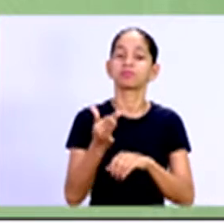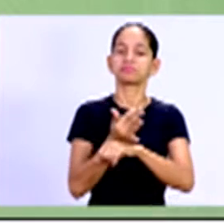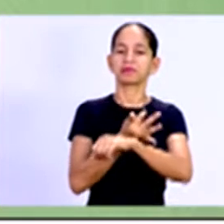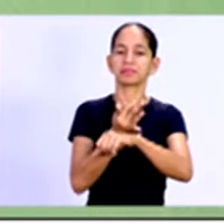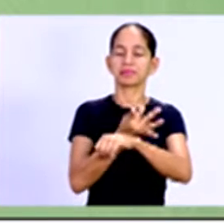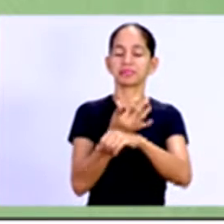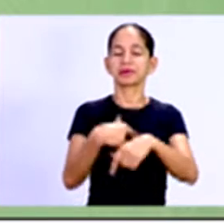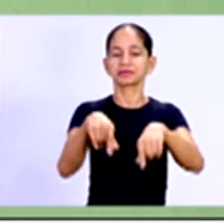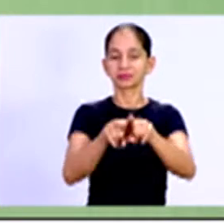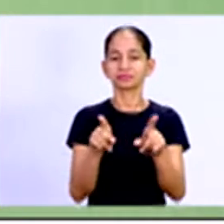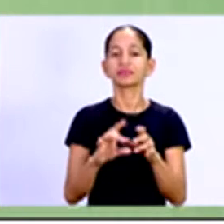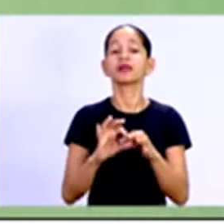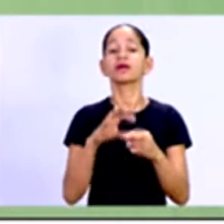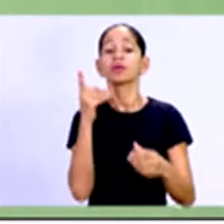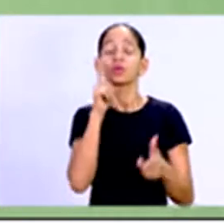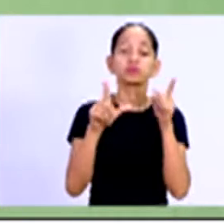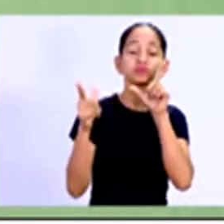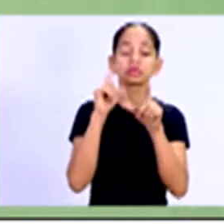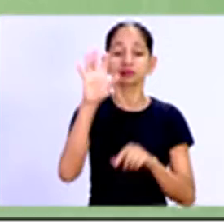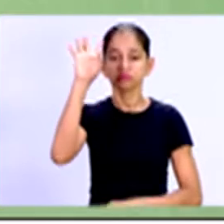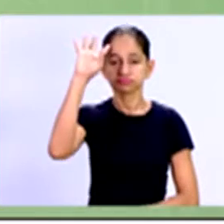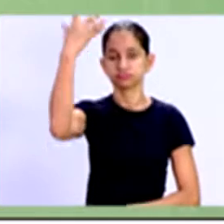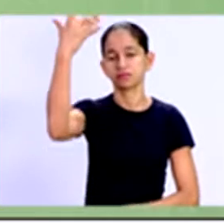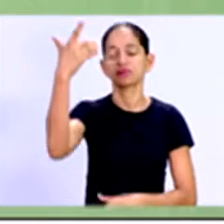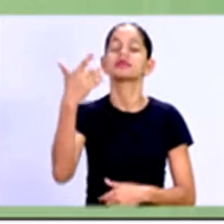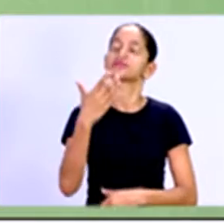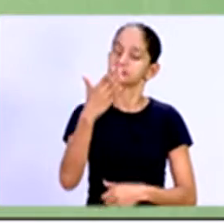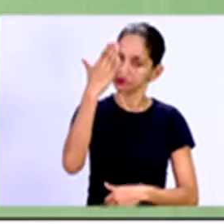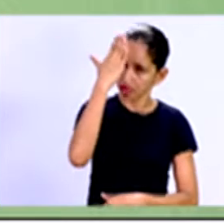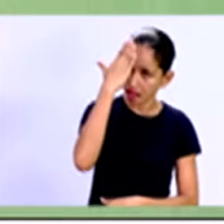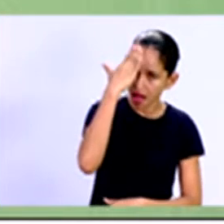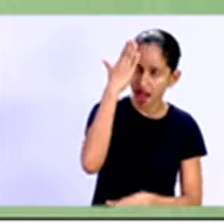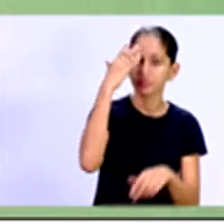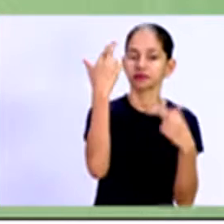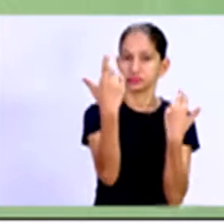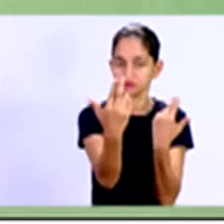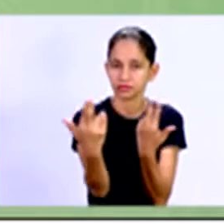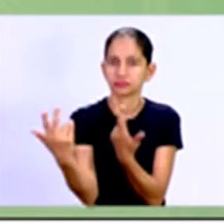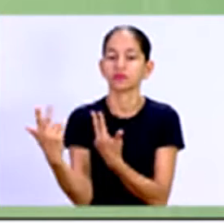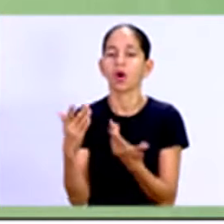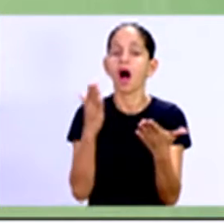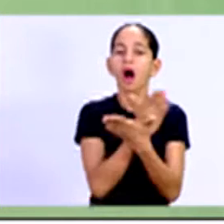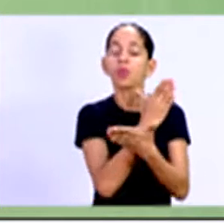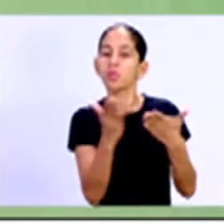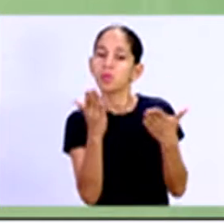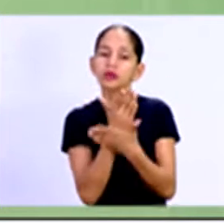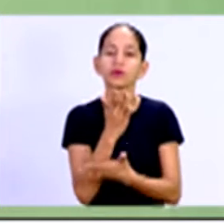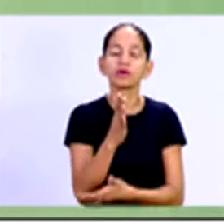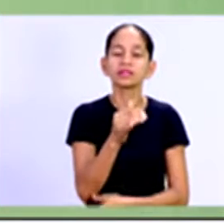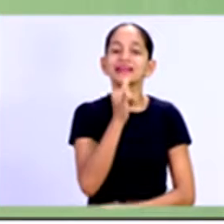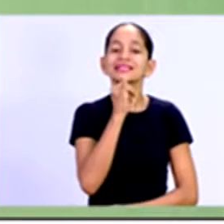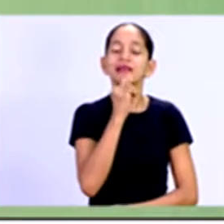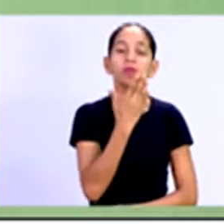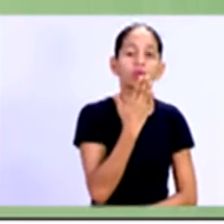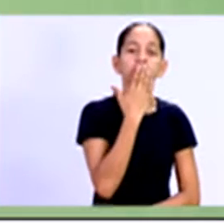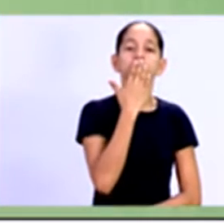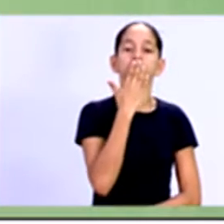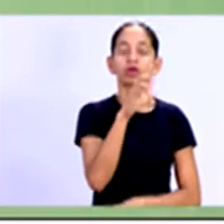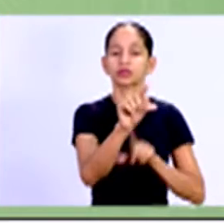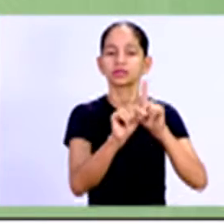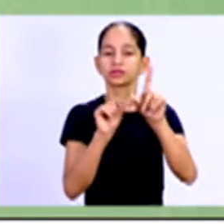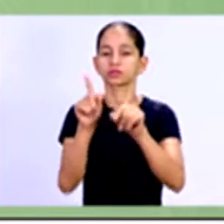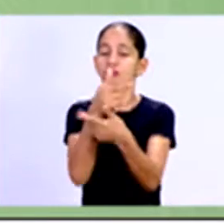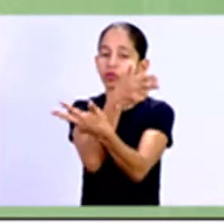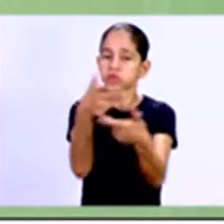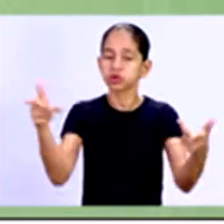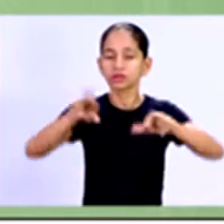de deliberar e decidir entre várias alternativas possíveis. Então, como nós podemos